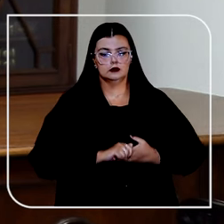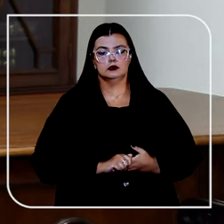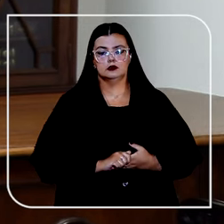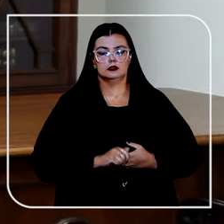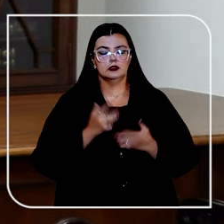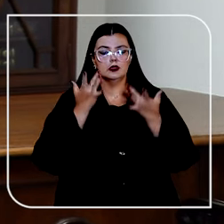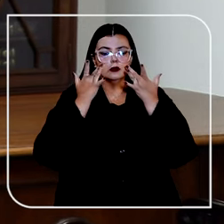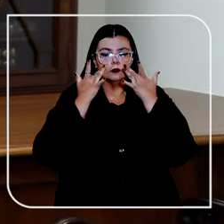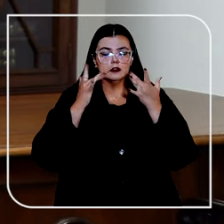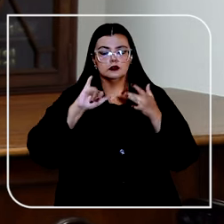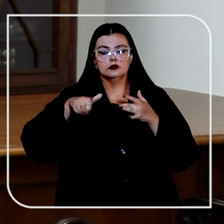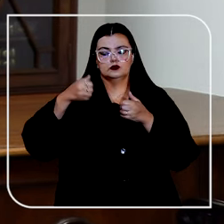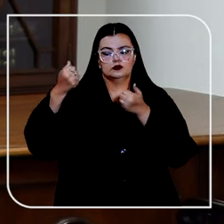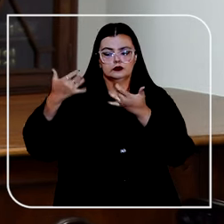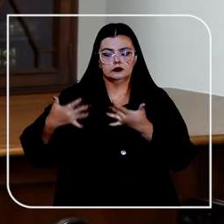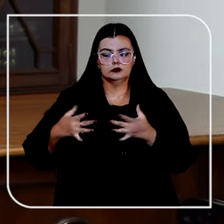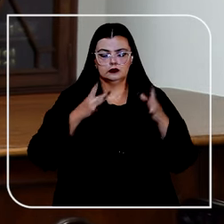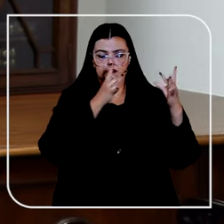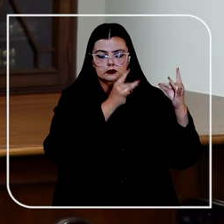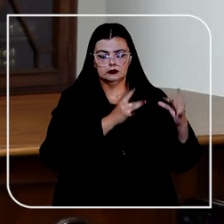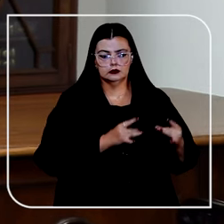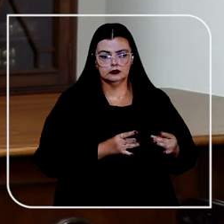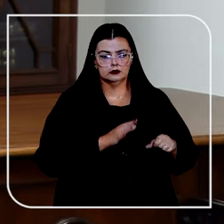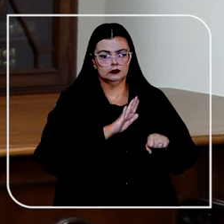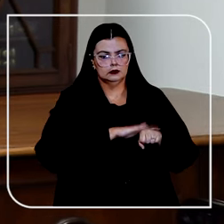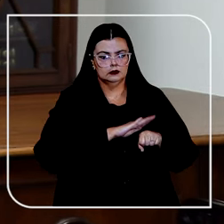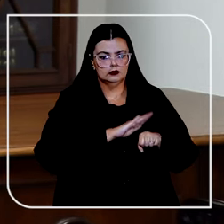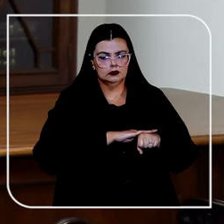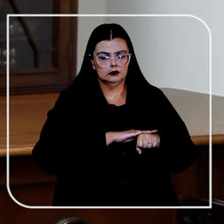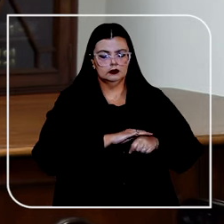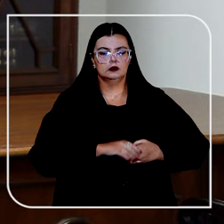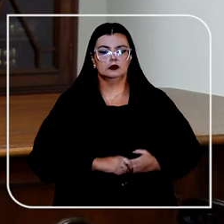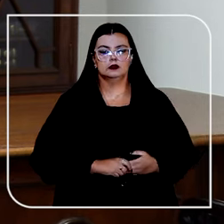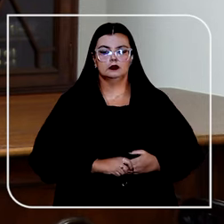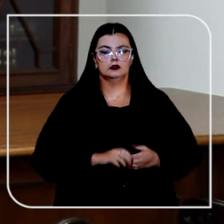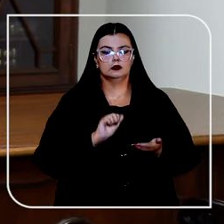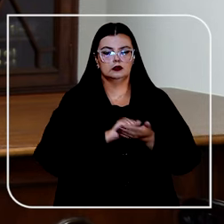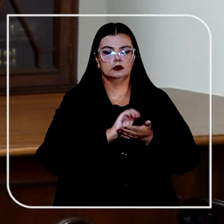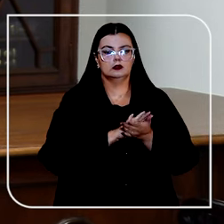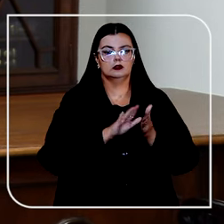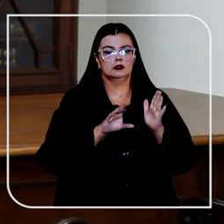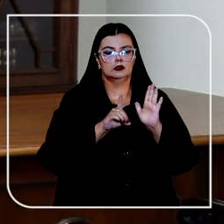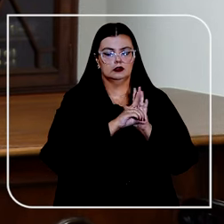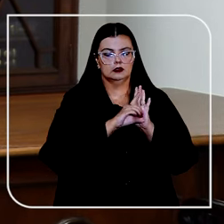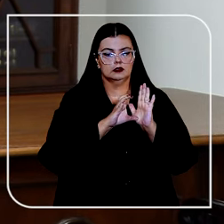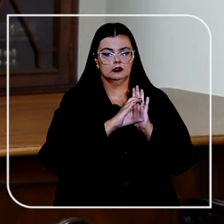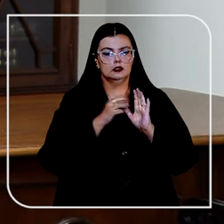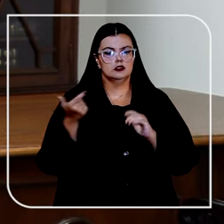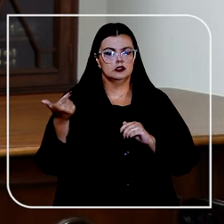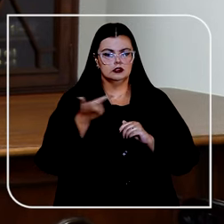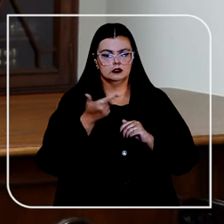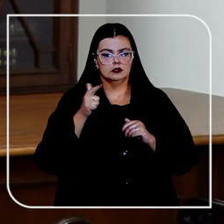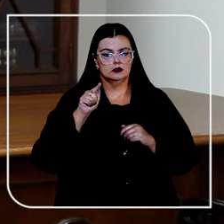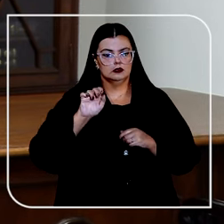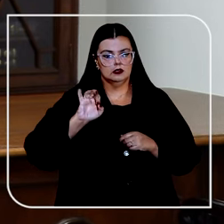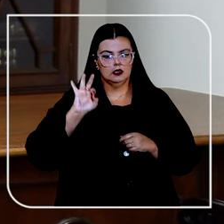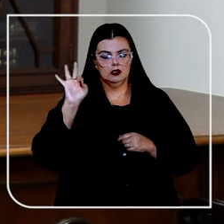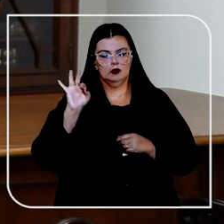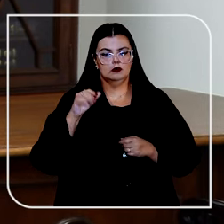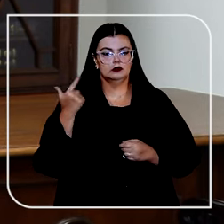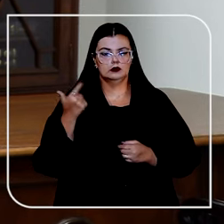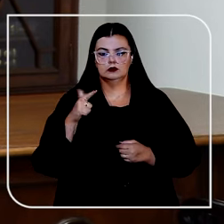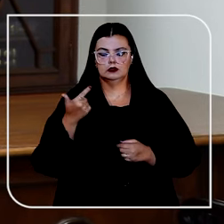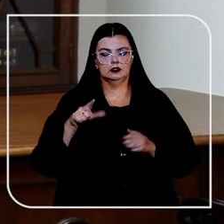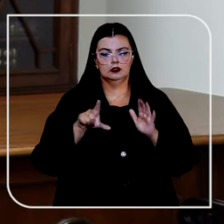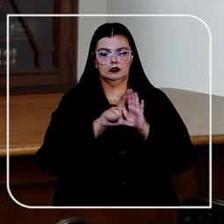sem contudo apresentar justificativa específica para esse período o decreto prisional foi mantido em segundo grau sob o entendimento de